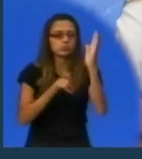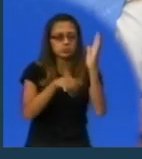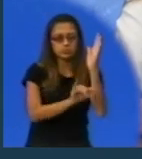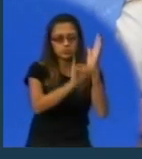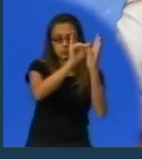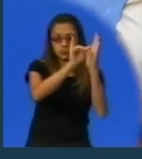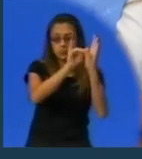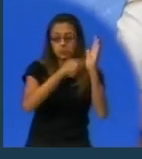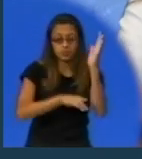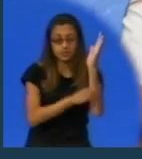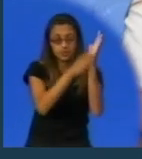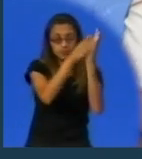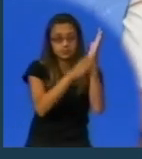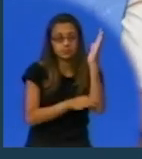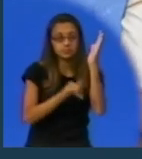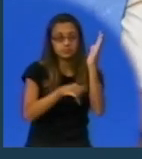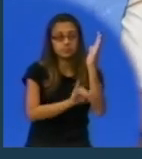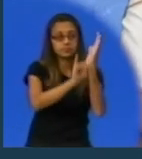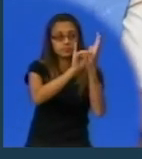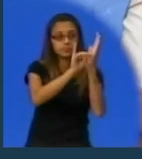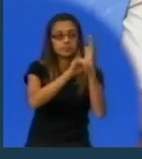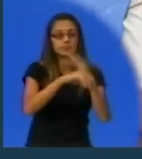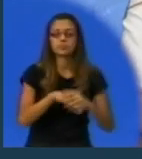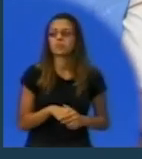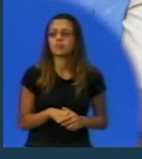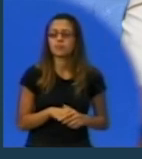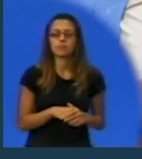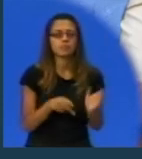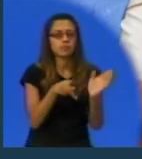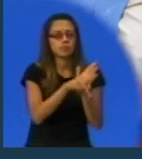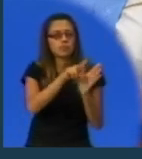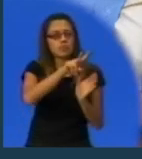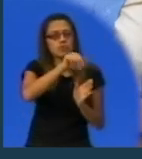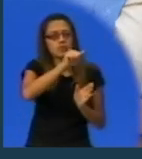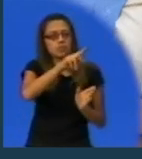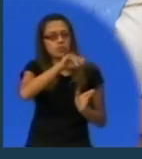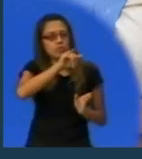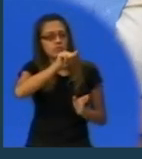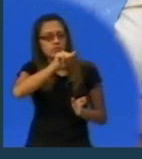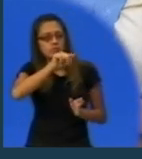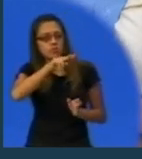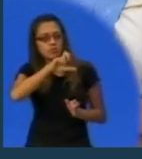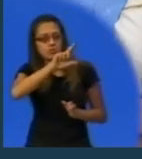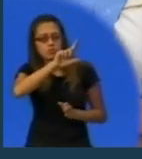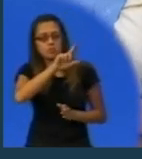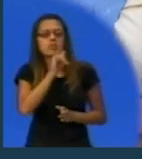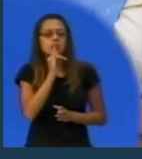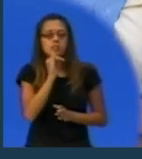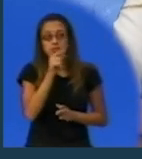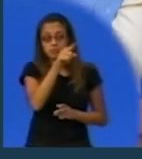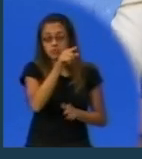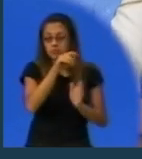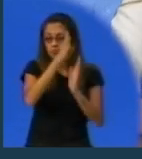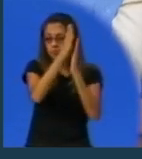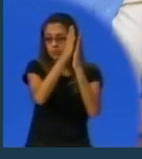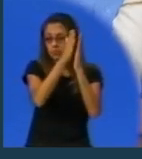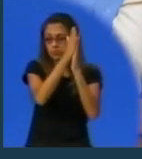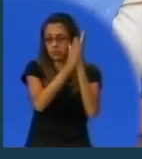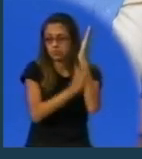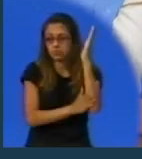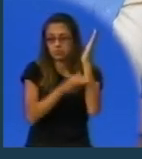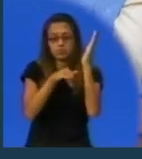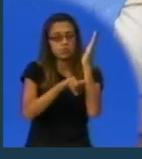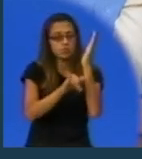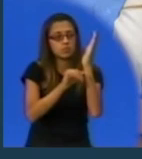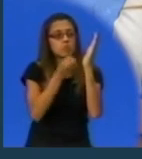No eixo Y, ele te dá uma relação daquela variável. No caso desse gráfico aqui, nós temos no eixo Y os